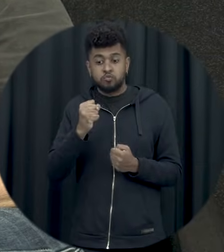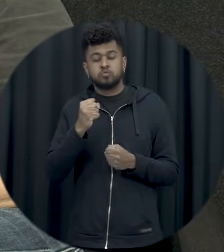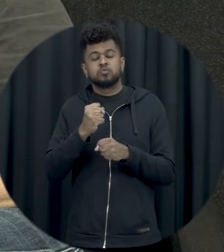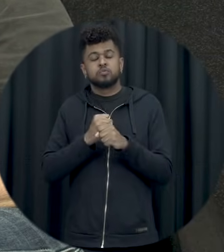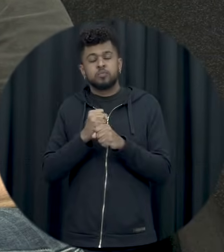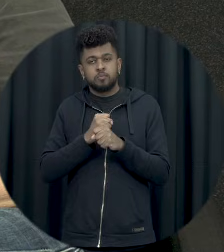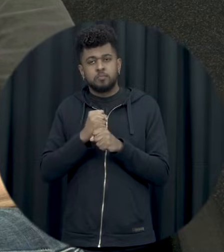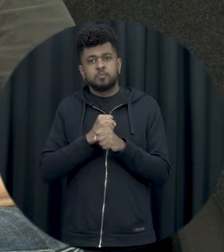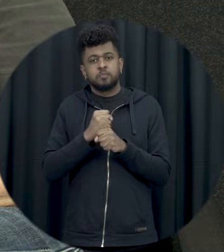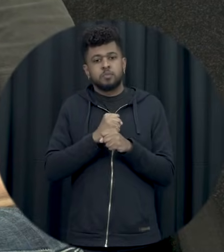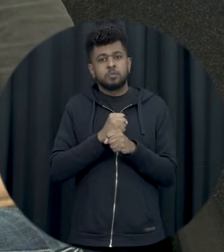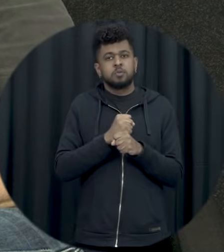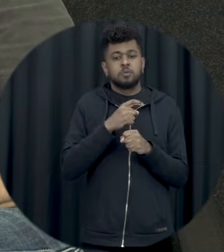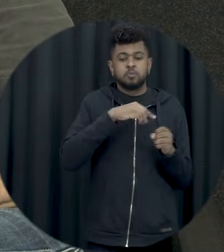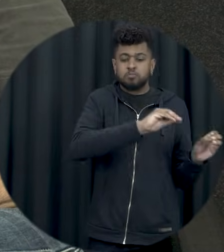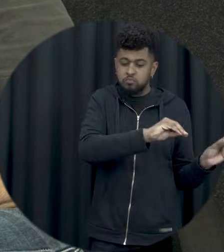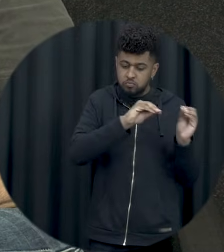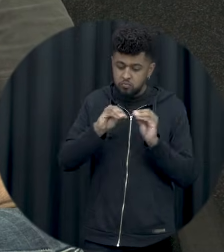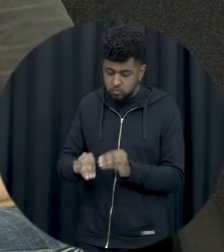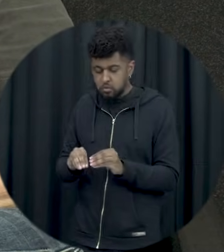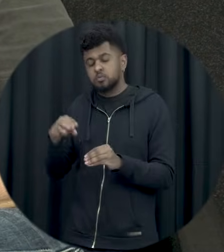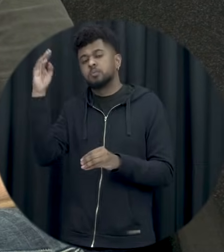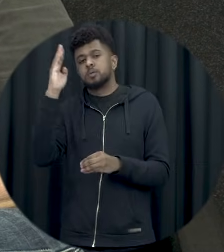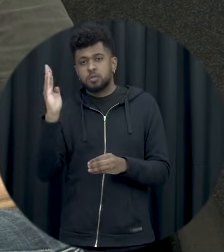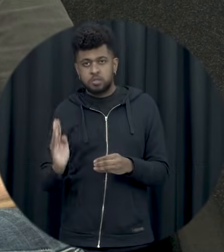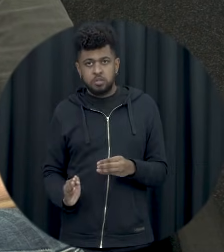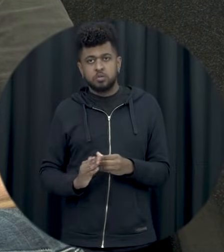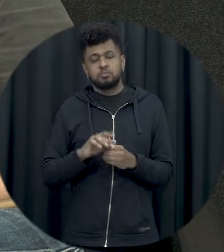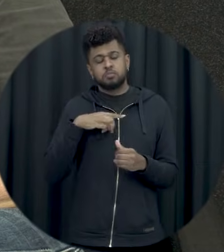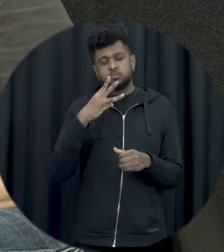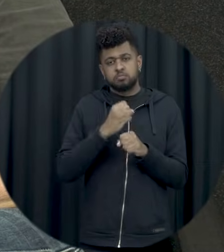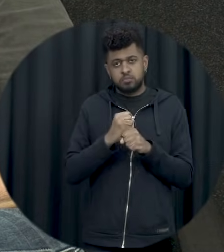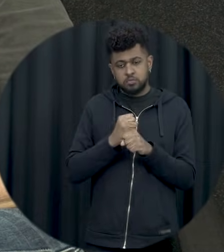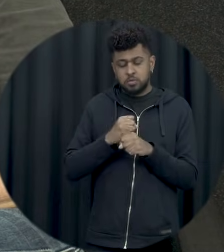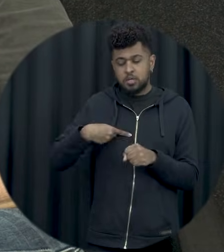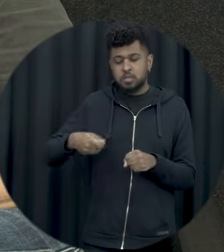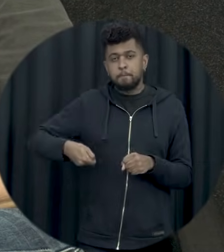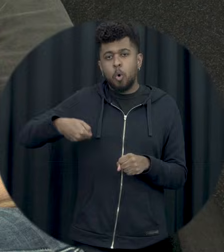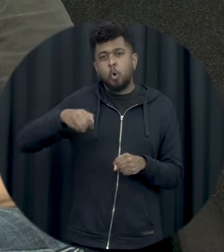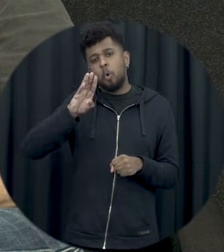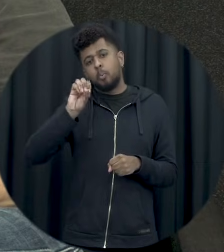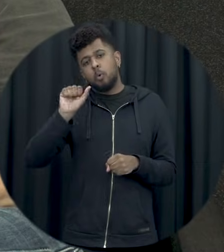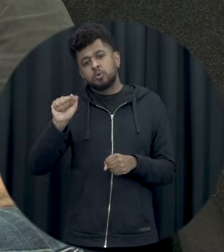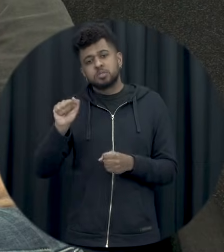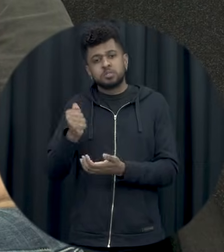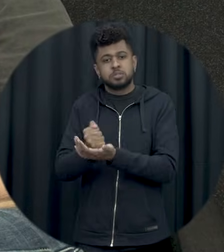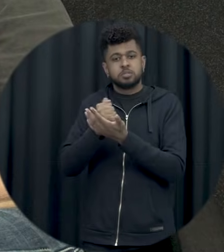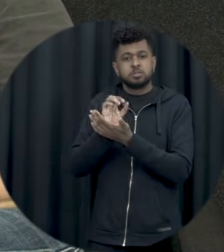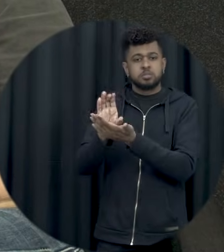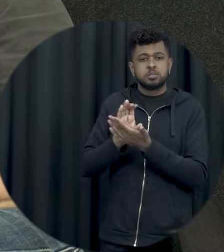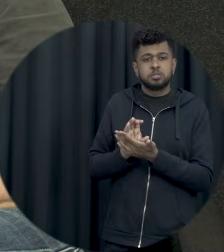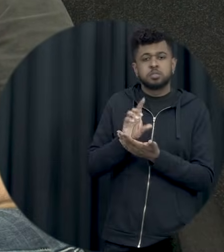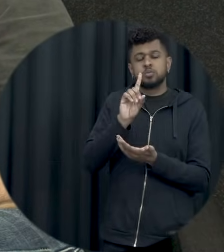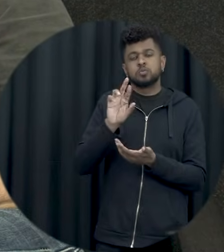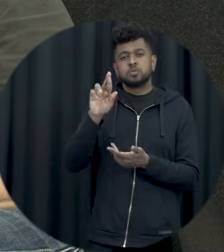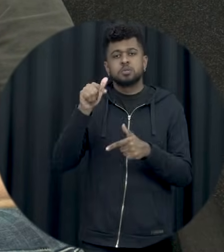vez para o Brasil, e fiquei 3 anos com essa bolsa de recém-doutor, trabalhando na Federal da